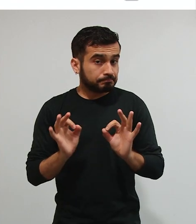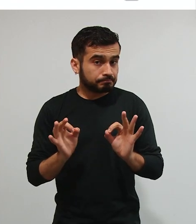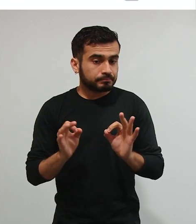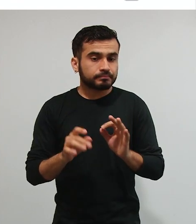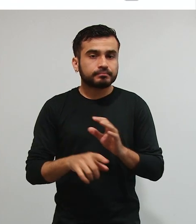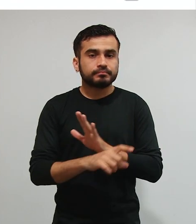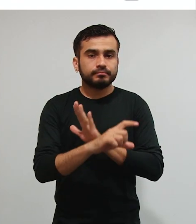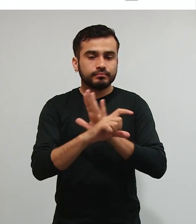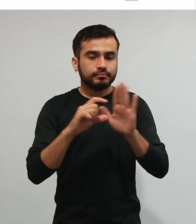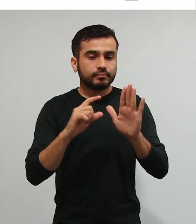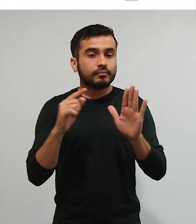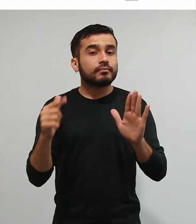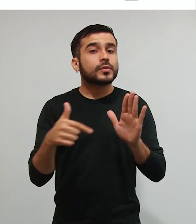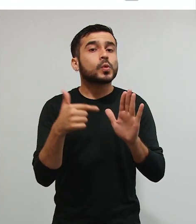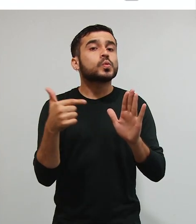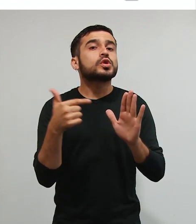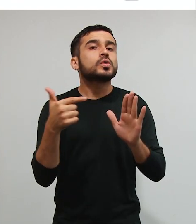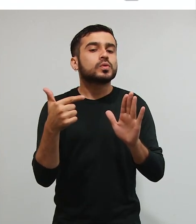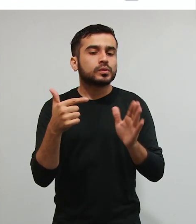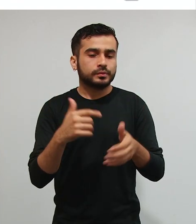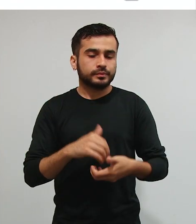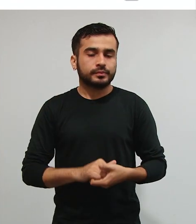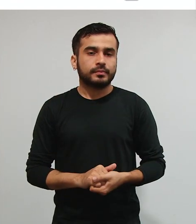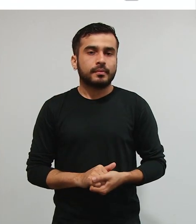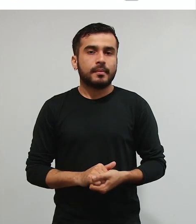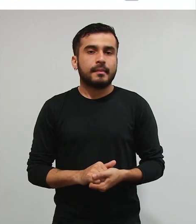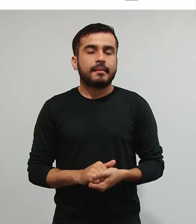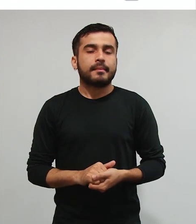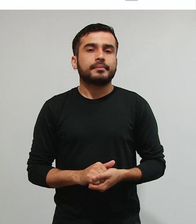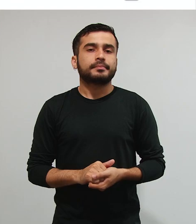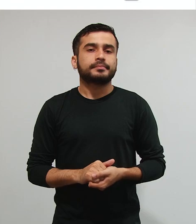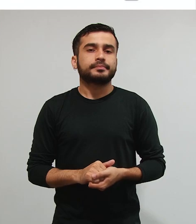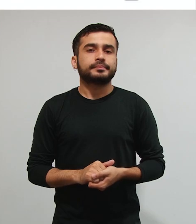Certo? No segundo momento do texto,